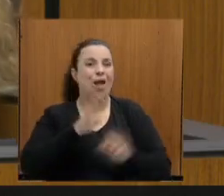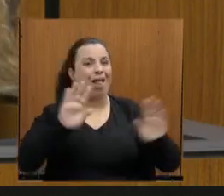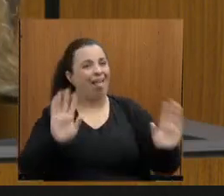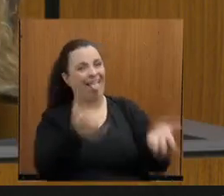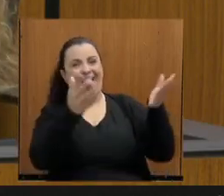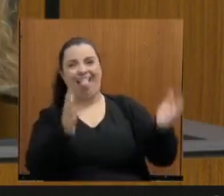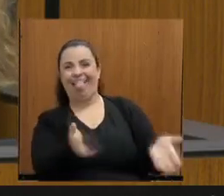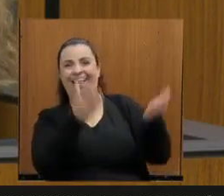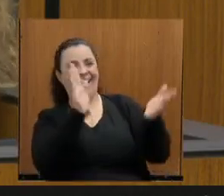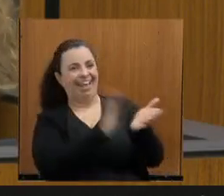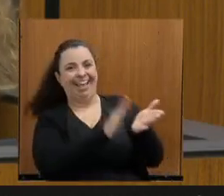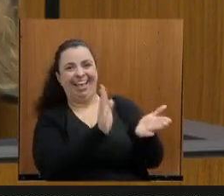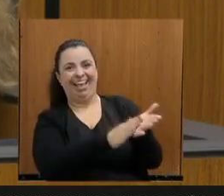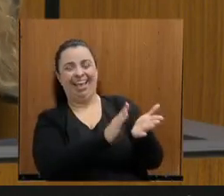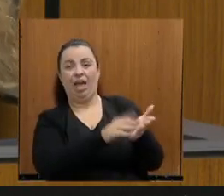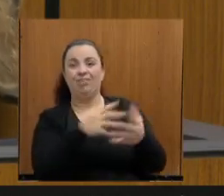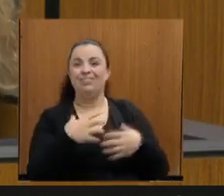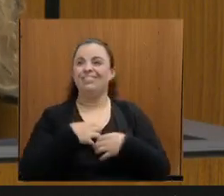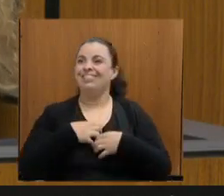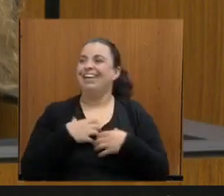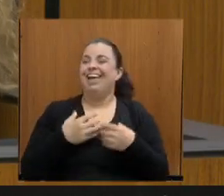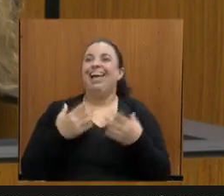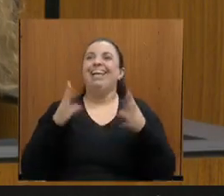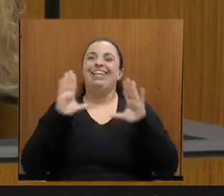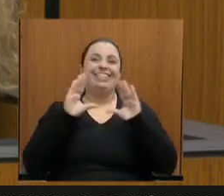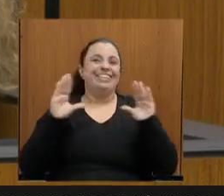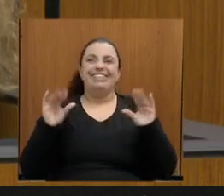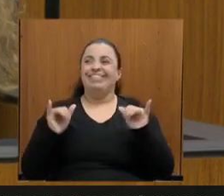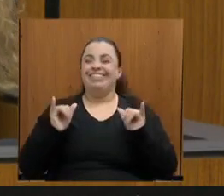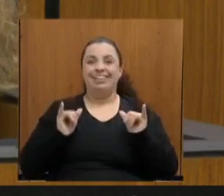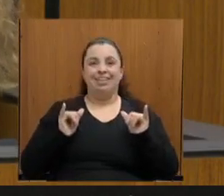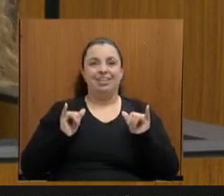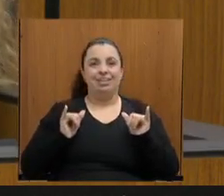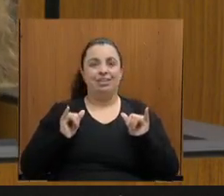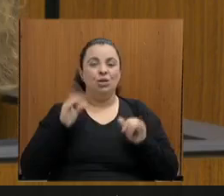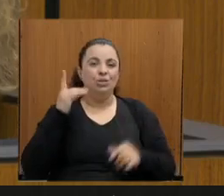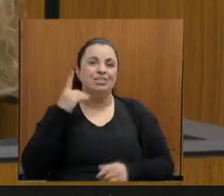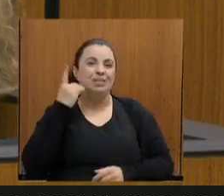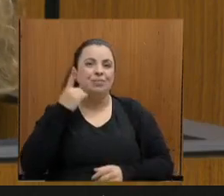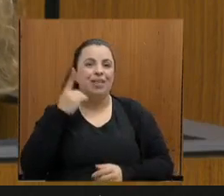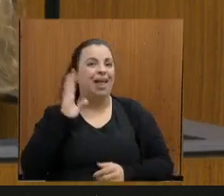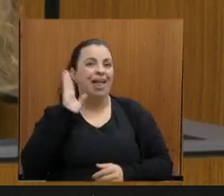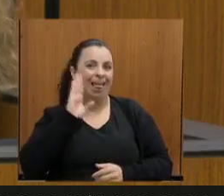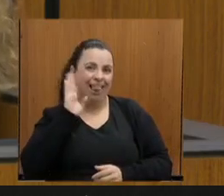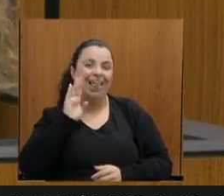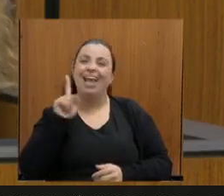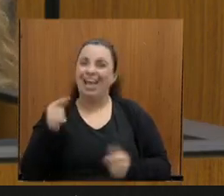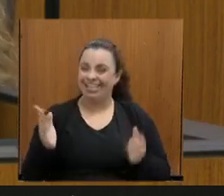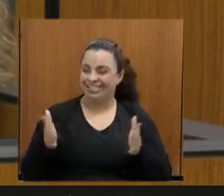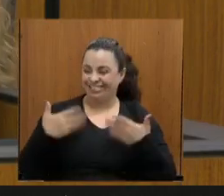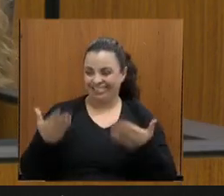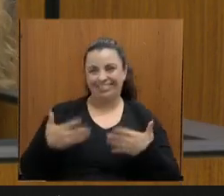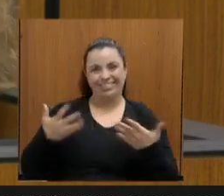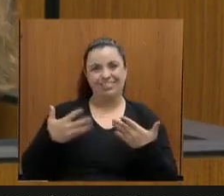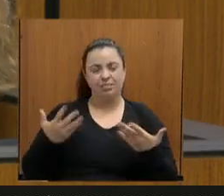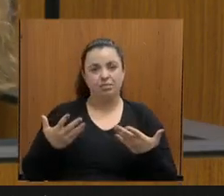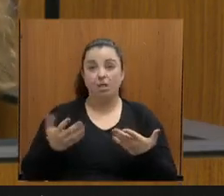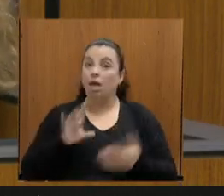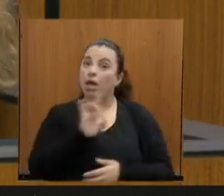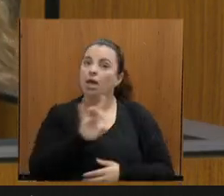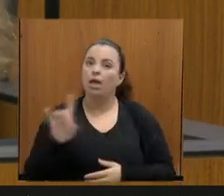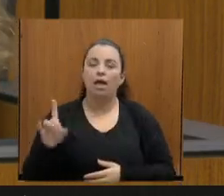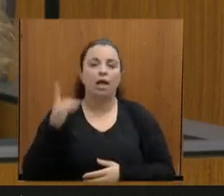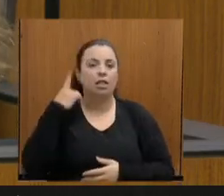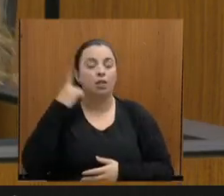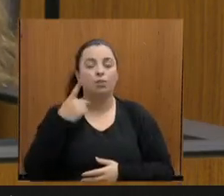elogia vocês querem se sentem à vontade e os deputados são legais quando elogiam cada Deputado cumpra o seu